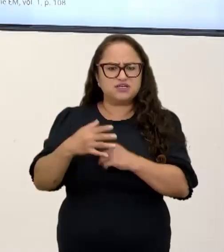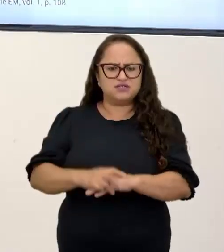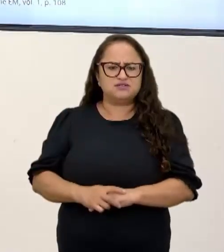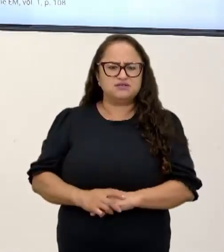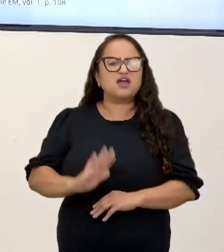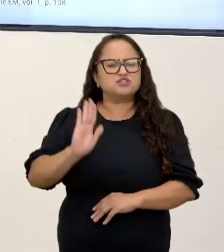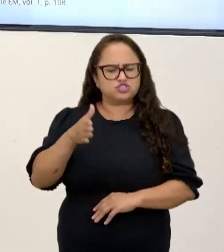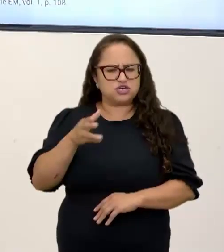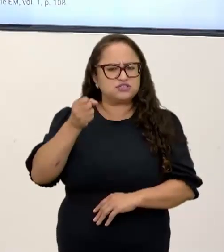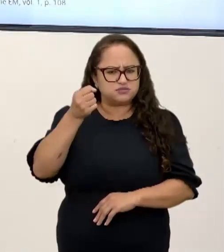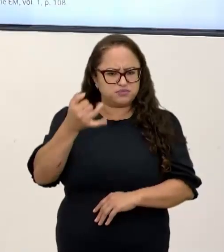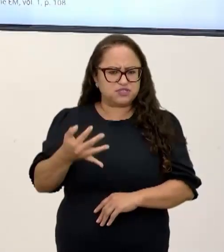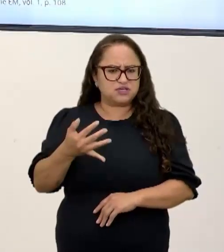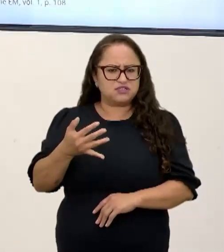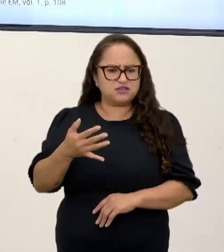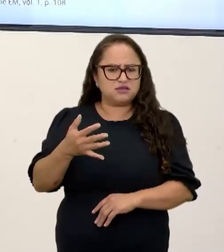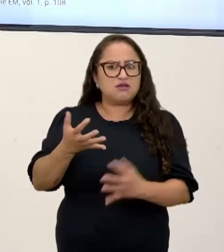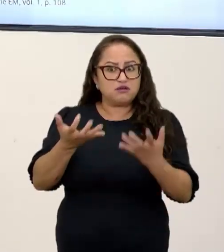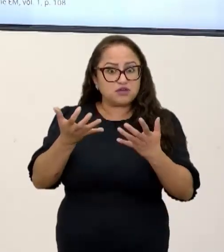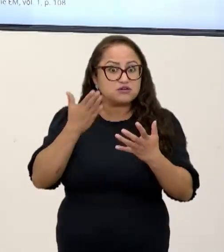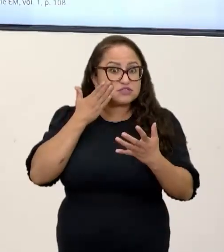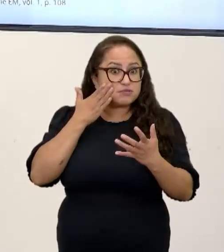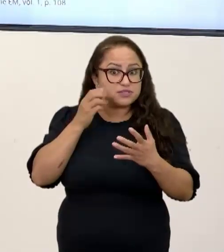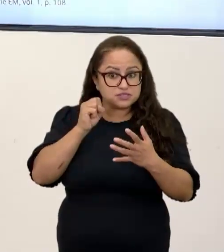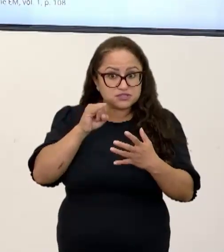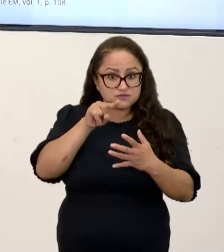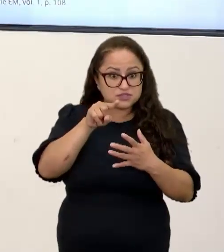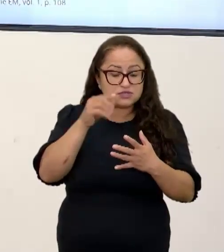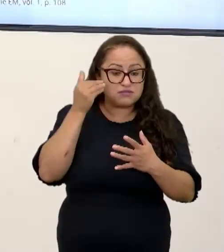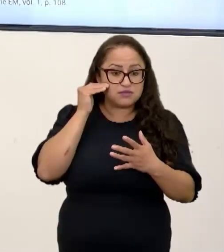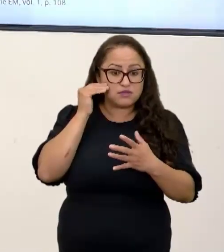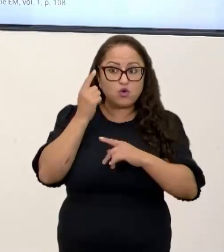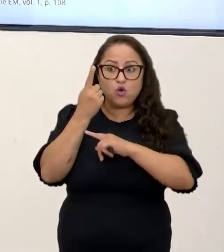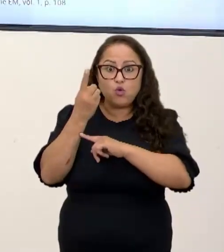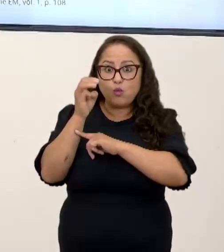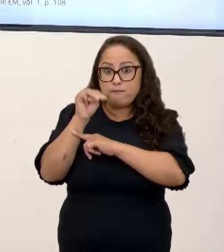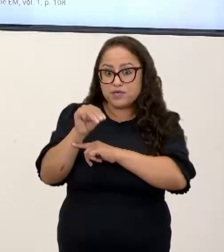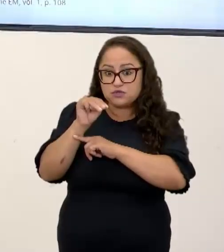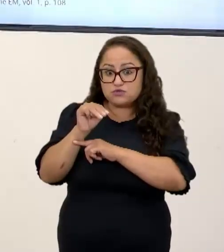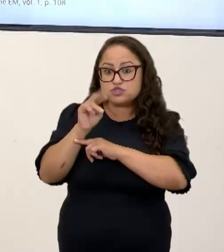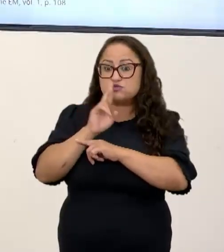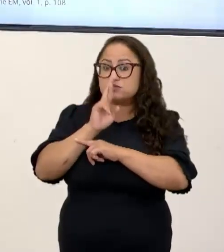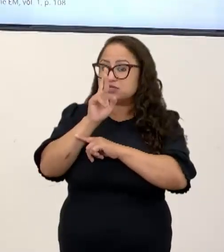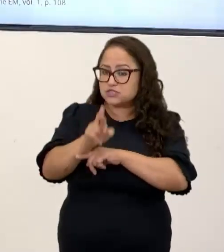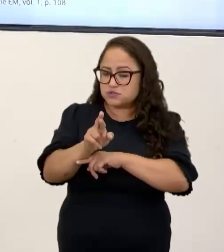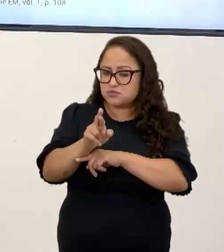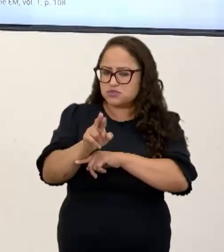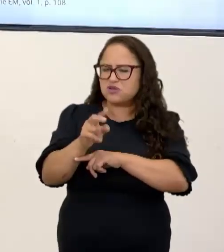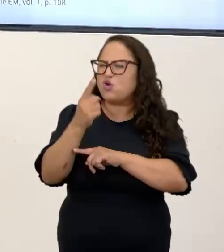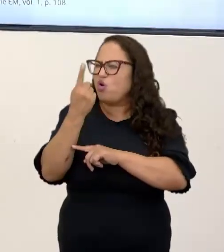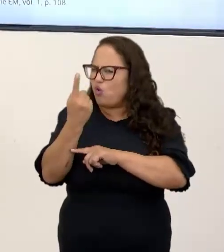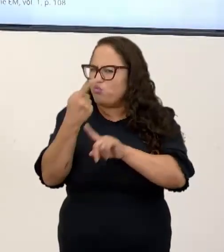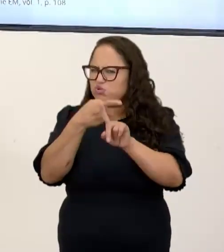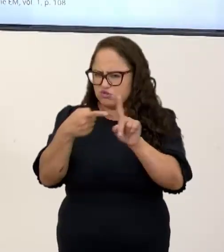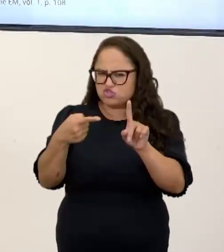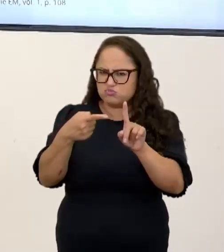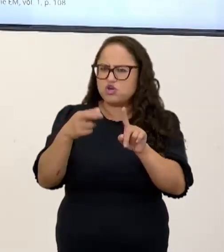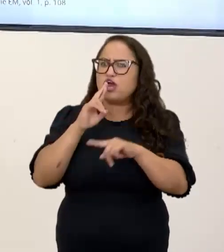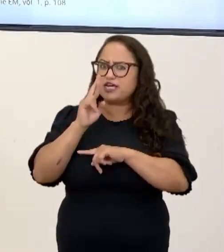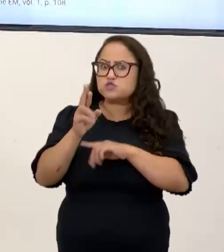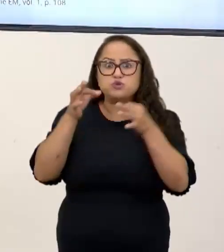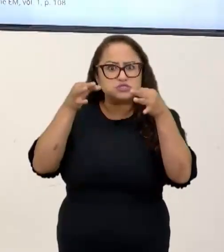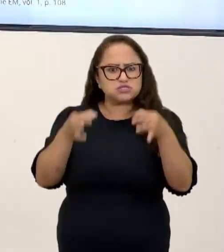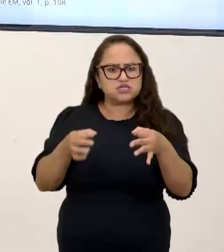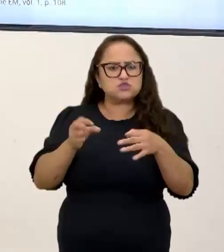já dei essa explicação. Quero ver se você captou ou não, tá bom? Então, vou dar aí 1 minutinho para você me dar essa resposta. 1 minuto e meio, porque eu quero uma resposta mais elaborada.